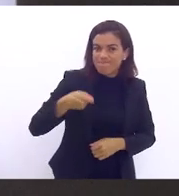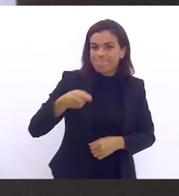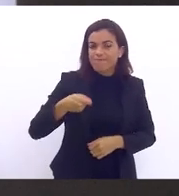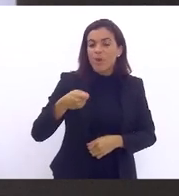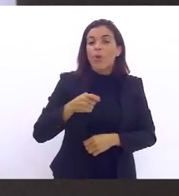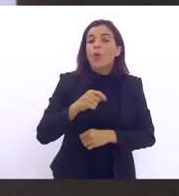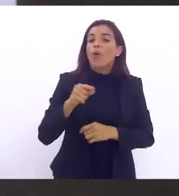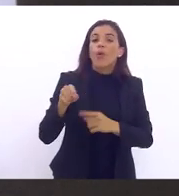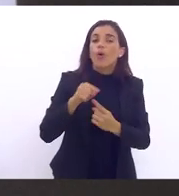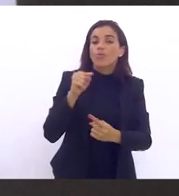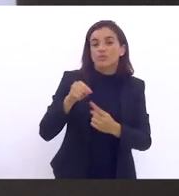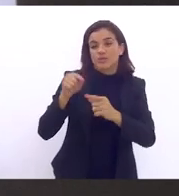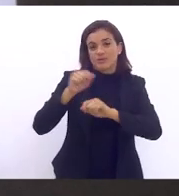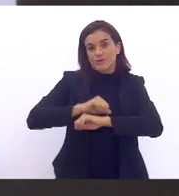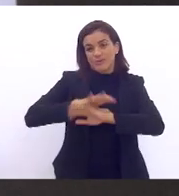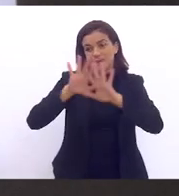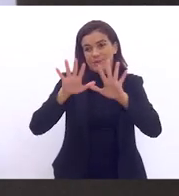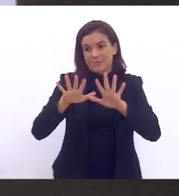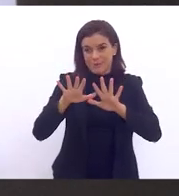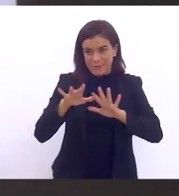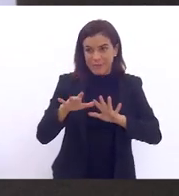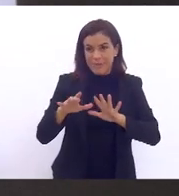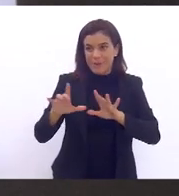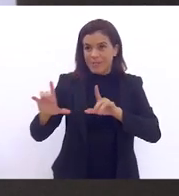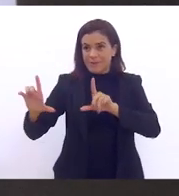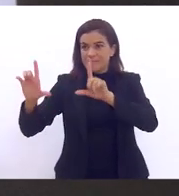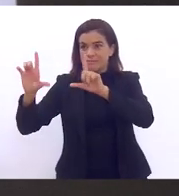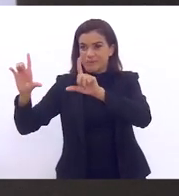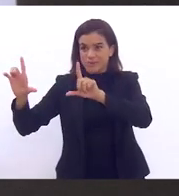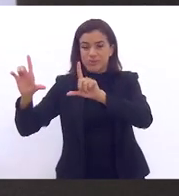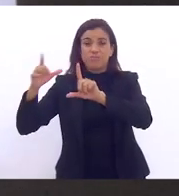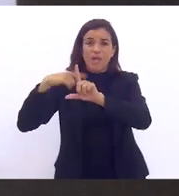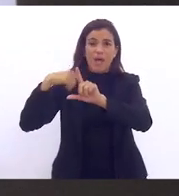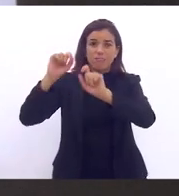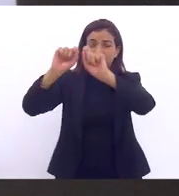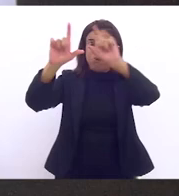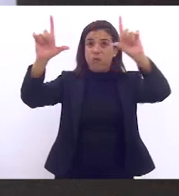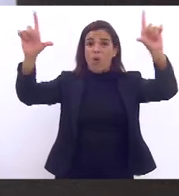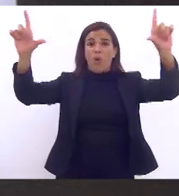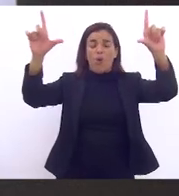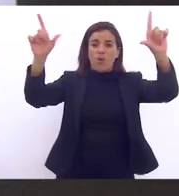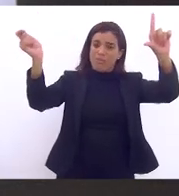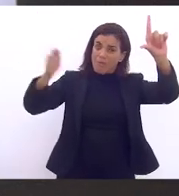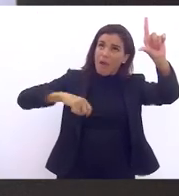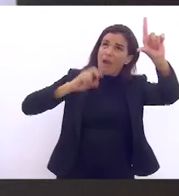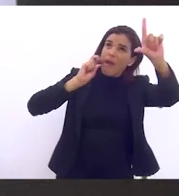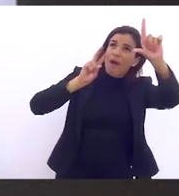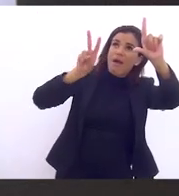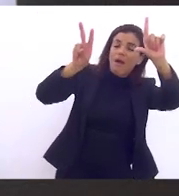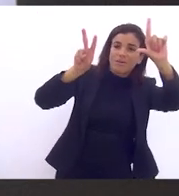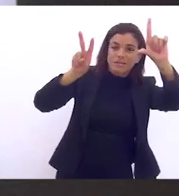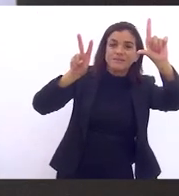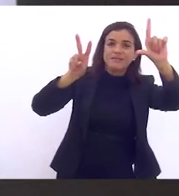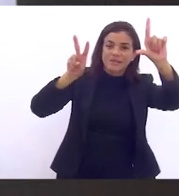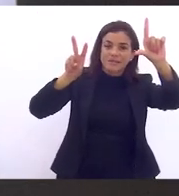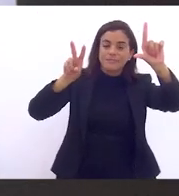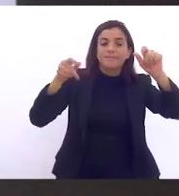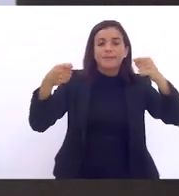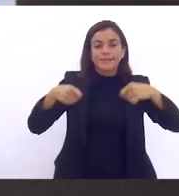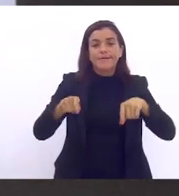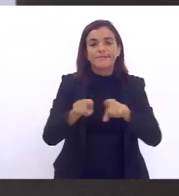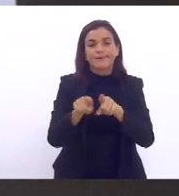ter clareza nisso né os nossos pórticos eh tão muito visíveis mas a gente entendeu que além da sinalização Viária nós precisávamos